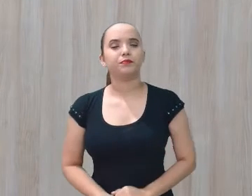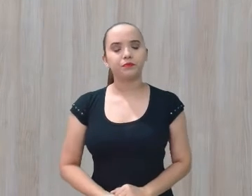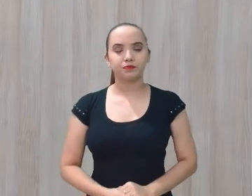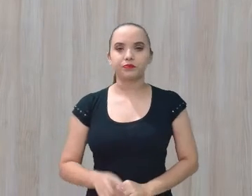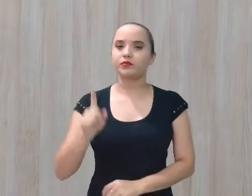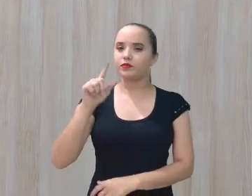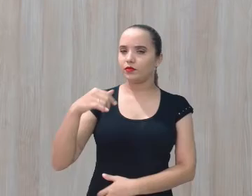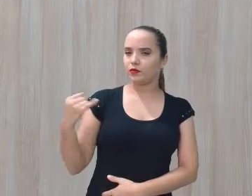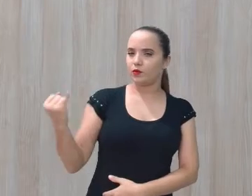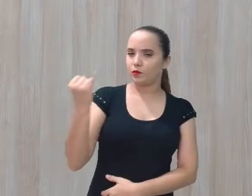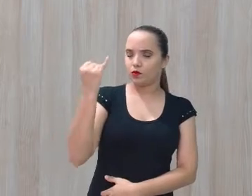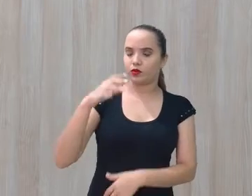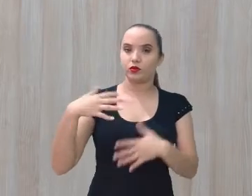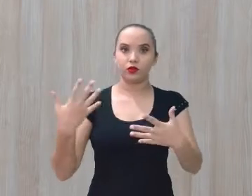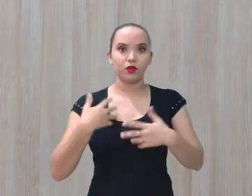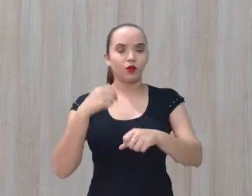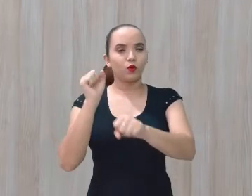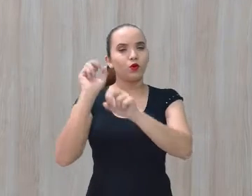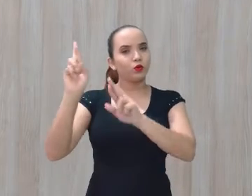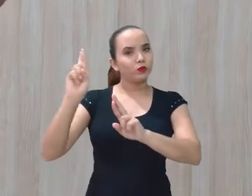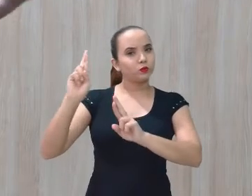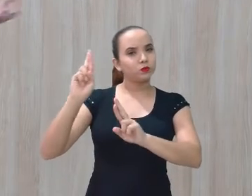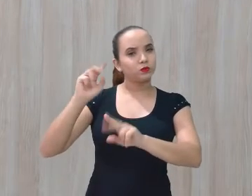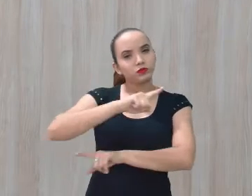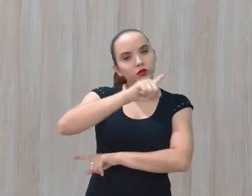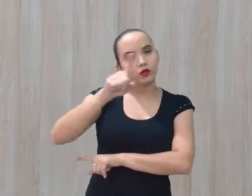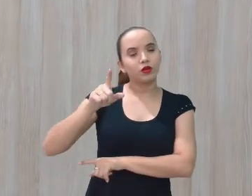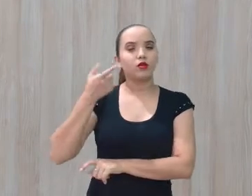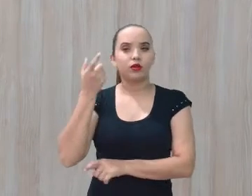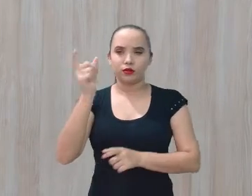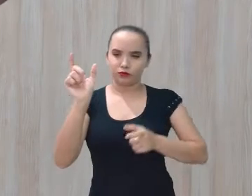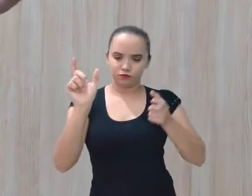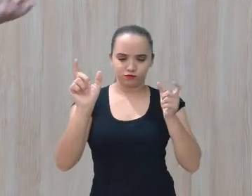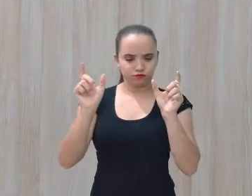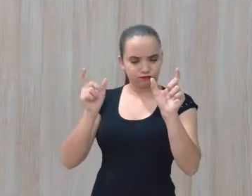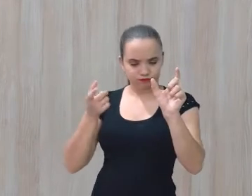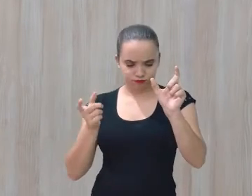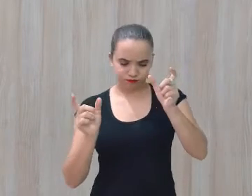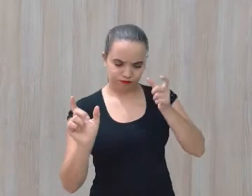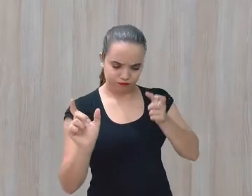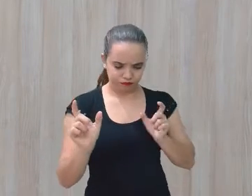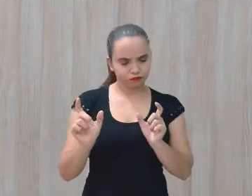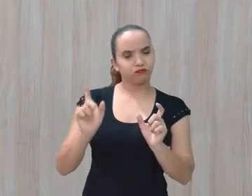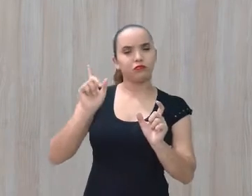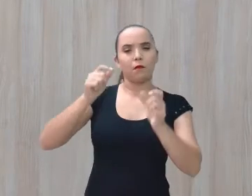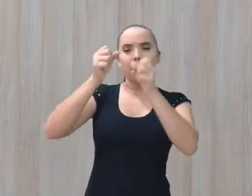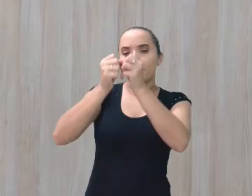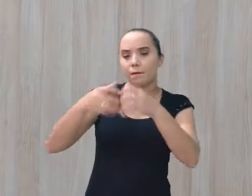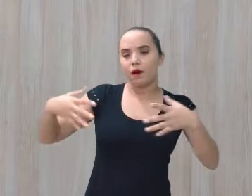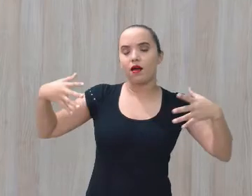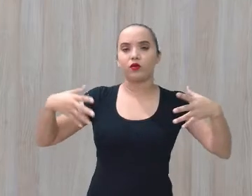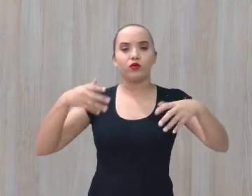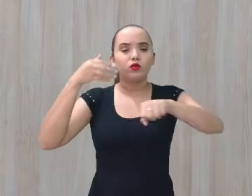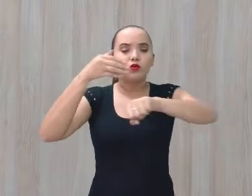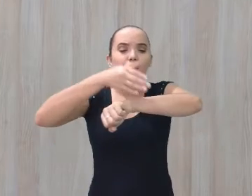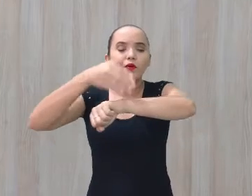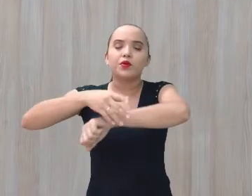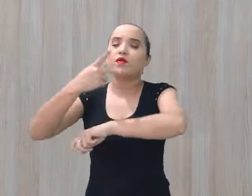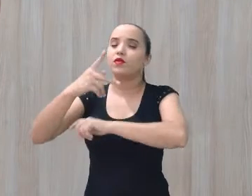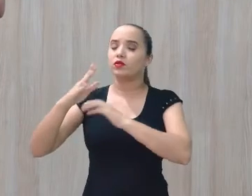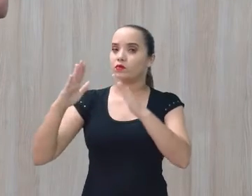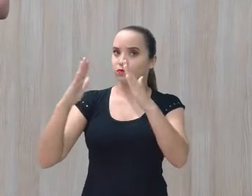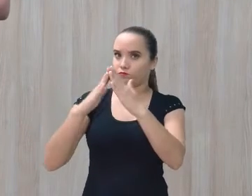Então, espero que essas palavras mágicas estejam aí permeando os lares de vocês.